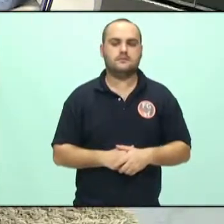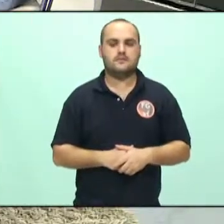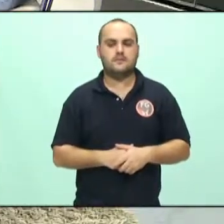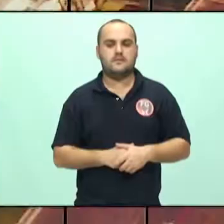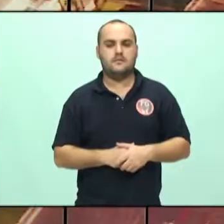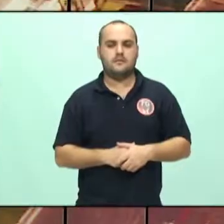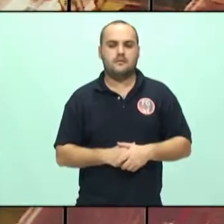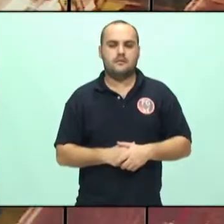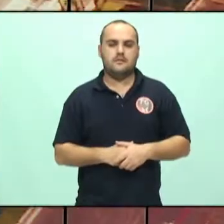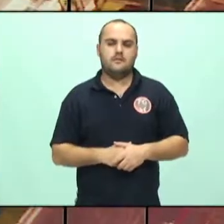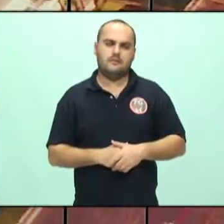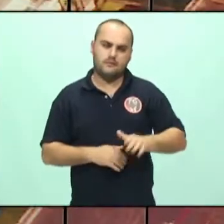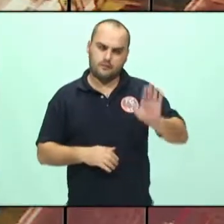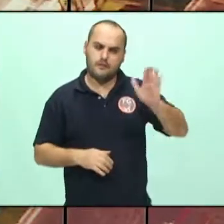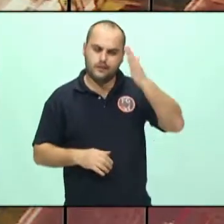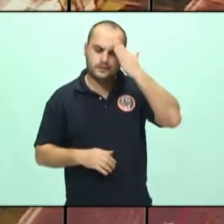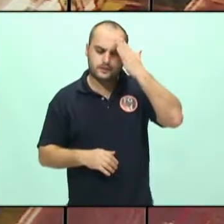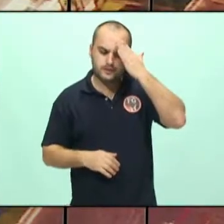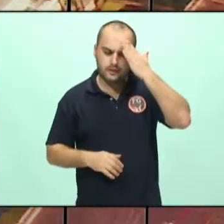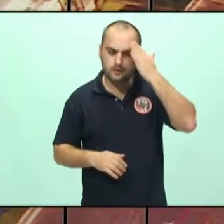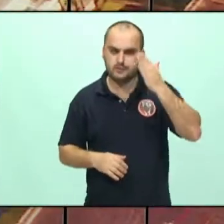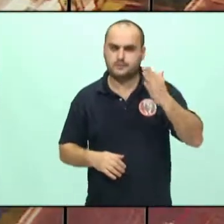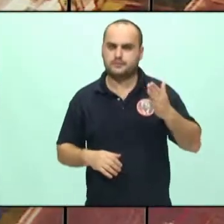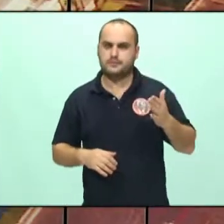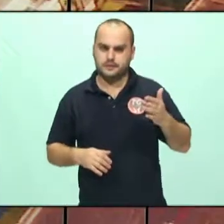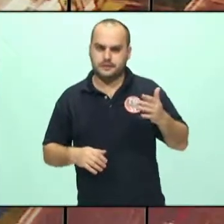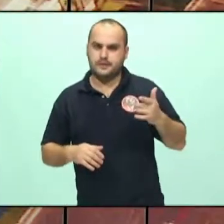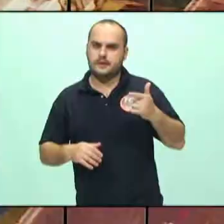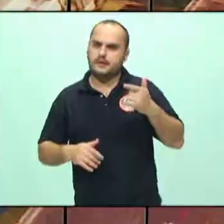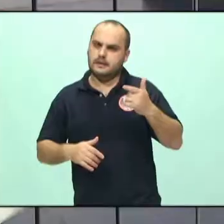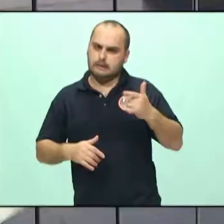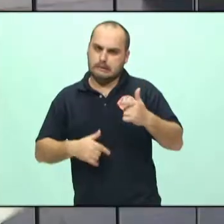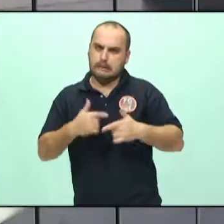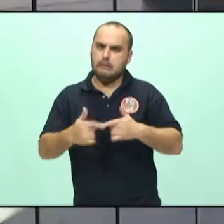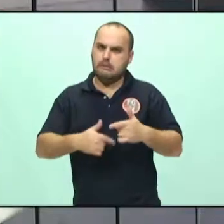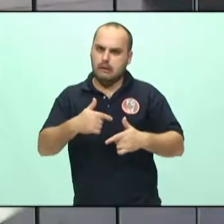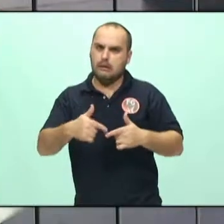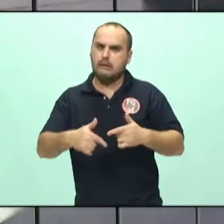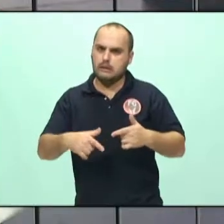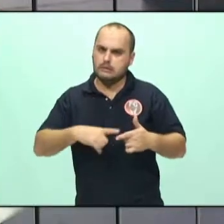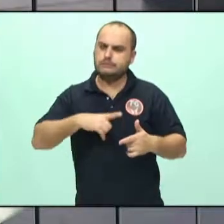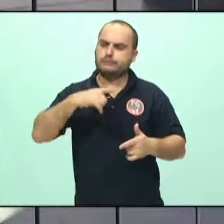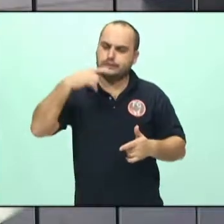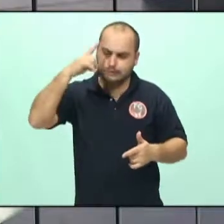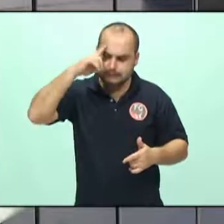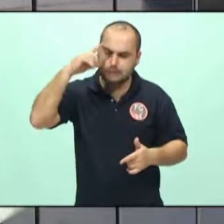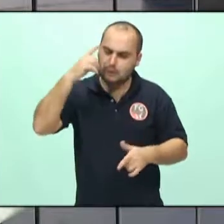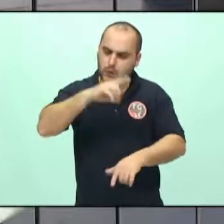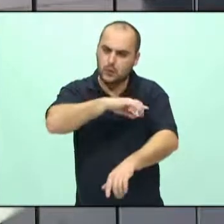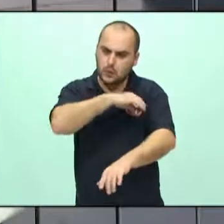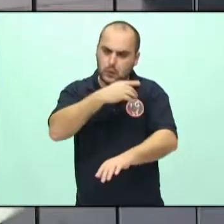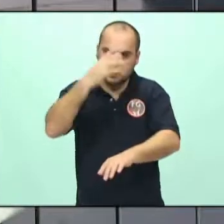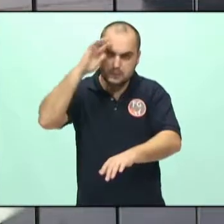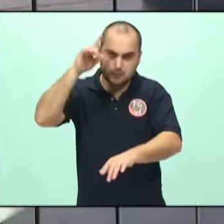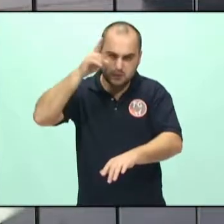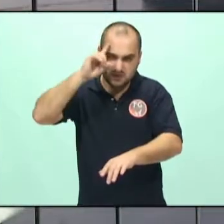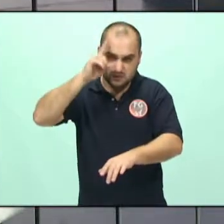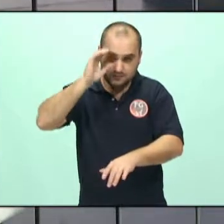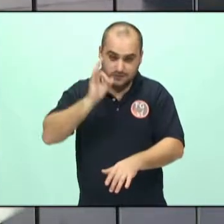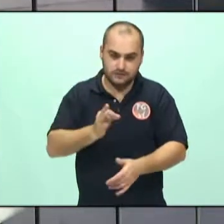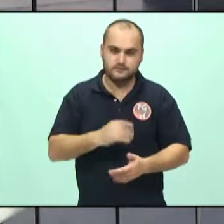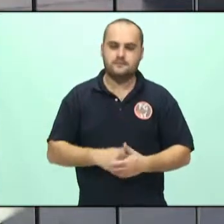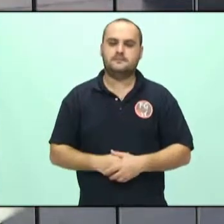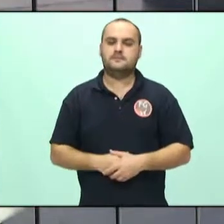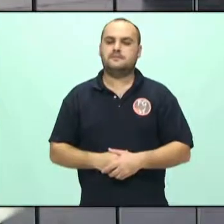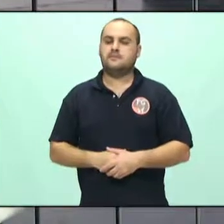né, e falando ao nosso telespectador, que a demanda aqui é diária. Sim. Né? Carlos Antônio, o mandato que o